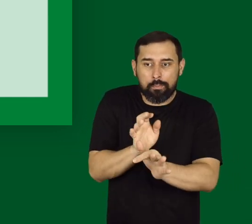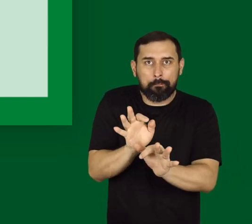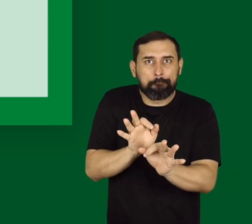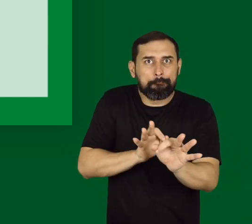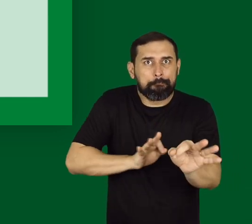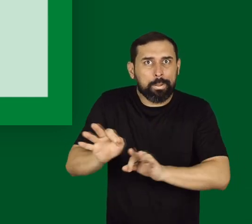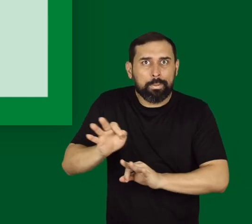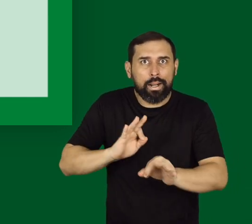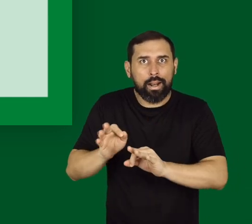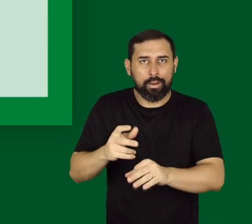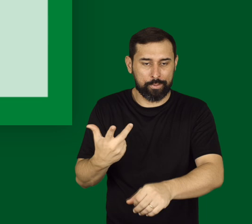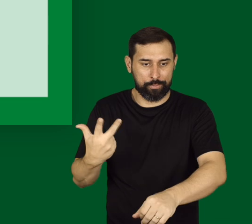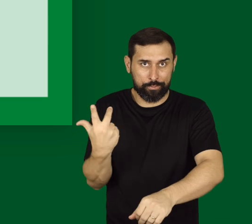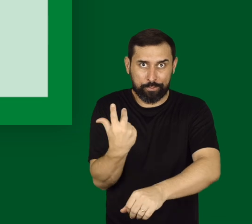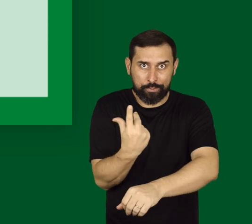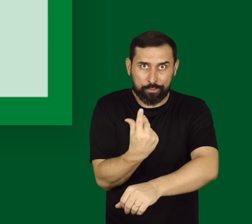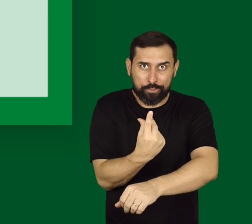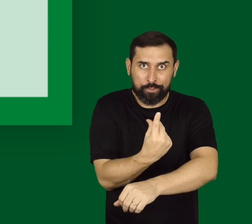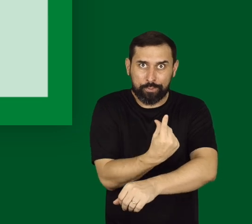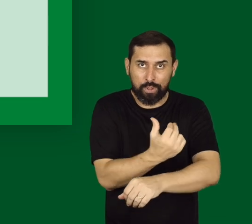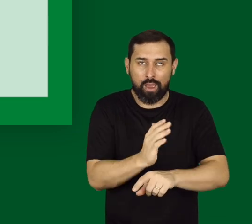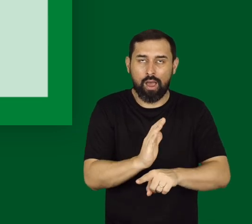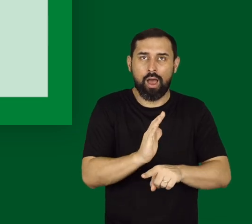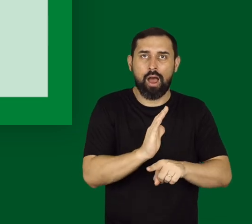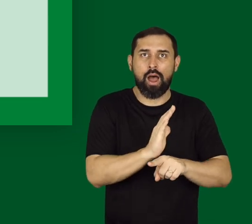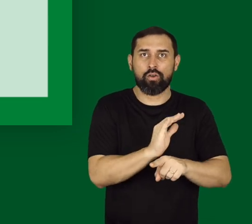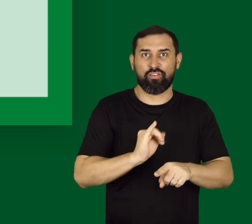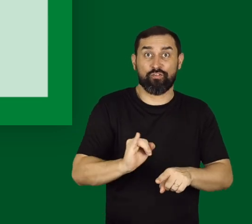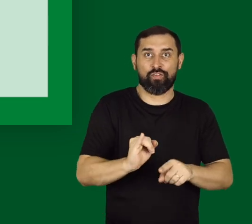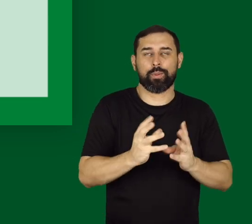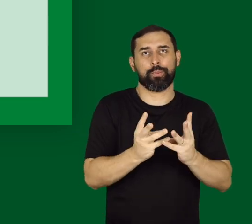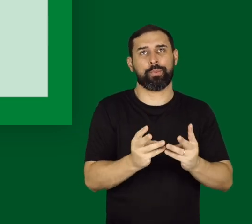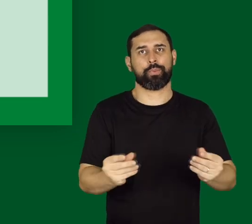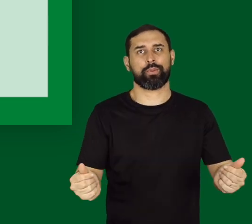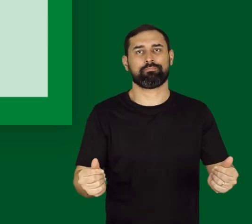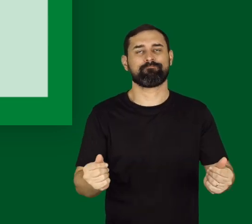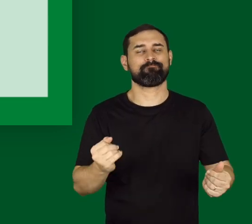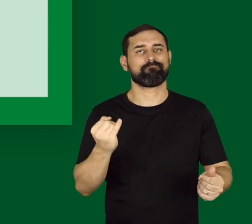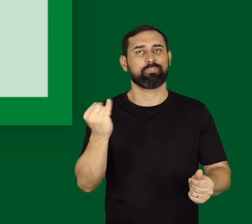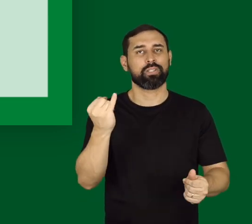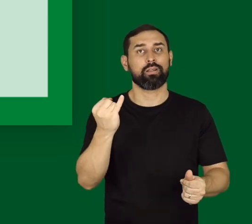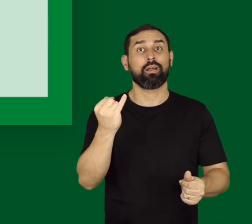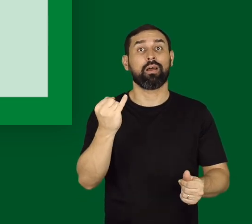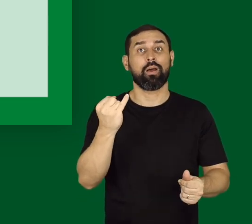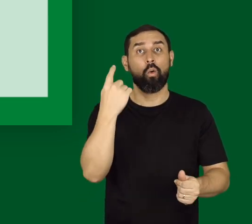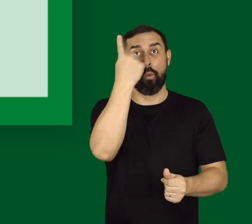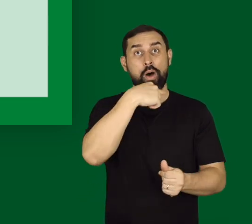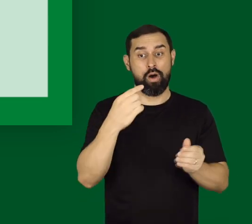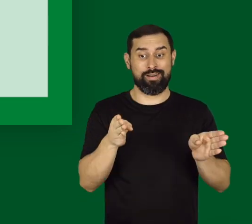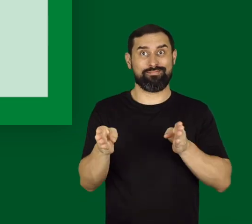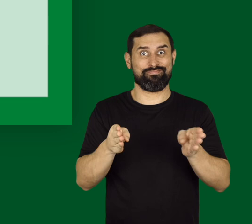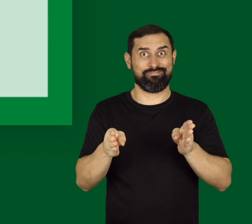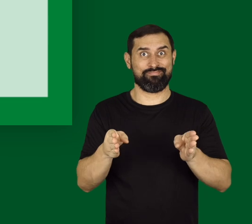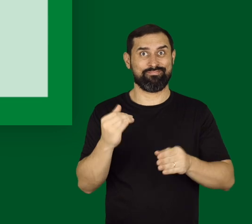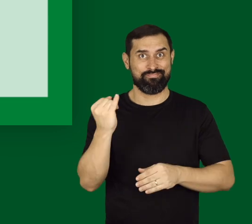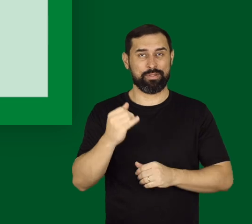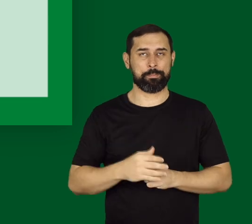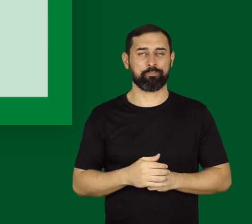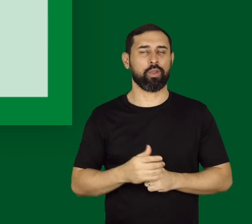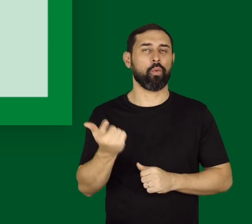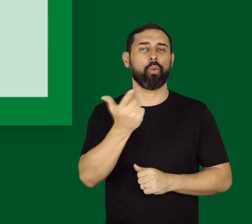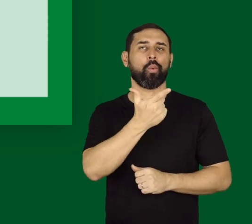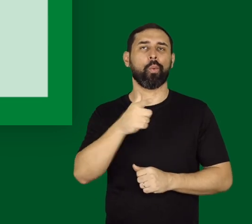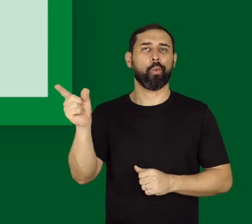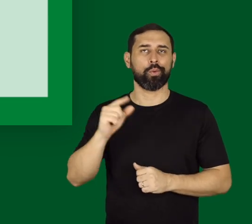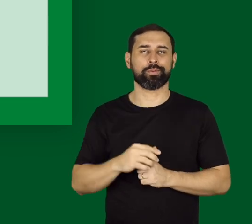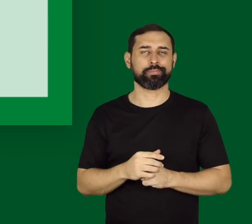o mais precocemente possível. Ou seja, dentro da primeira hora, o antibiótico já deve ter sido feito, já deve ser feito.